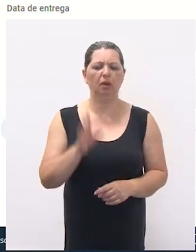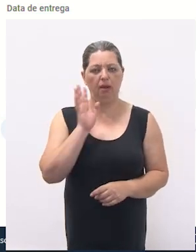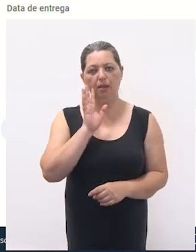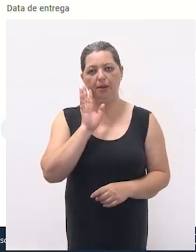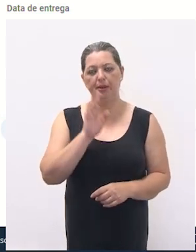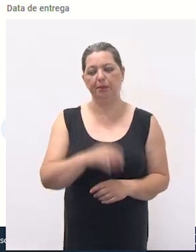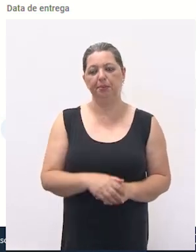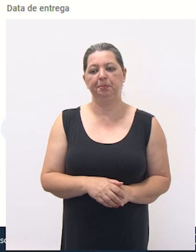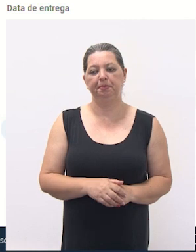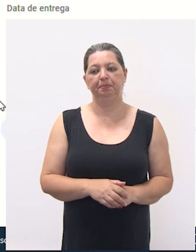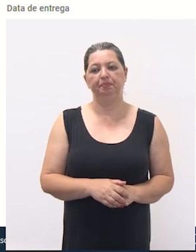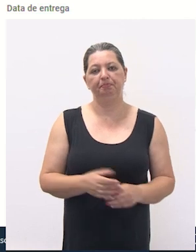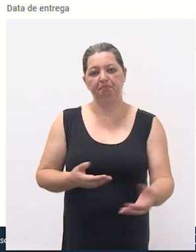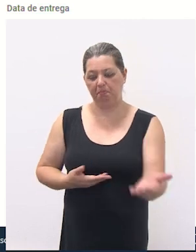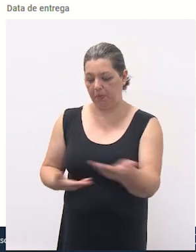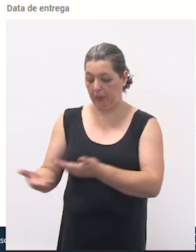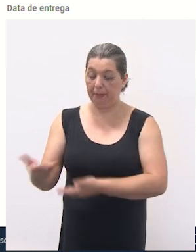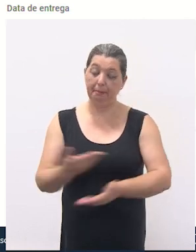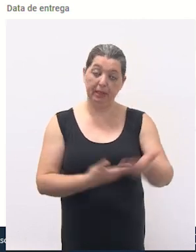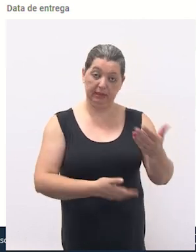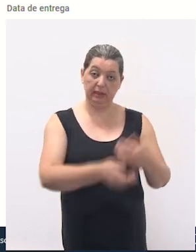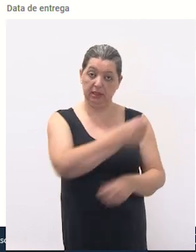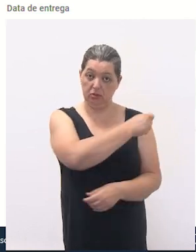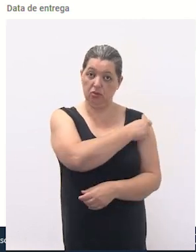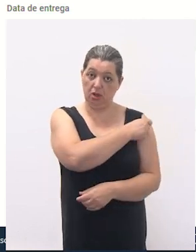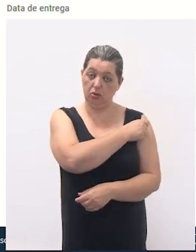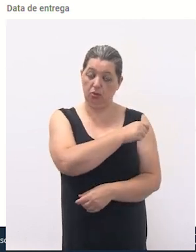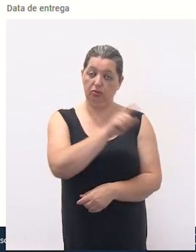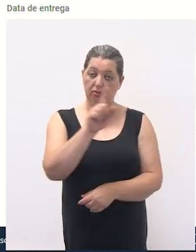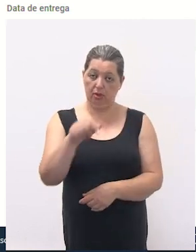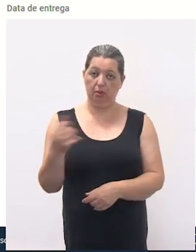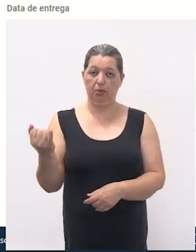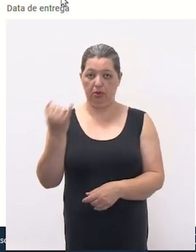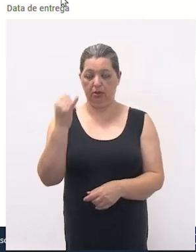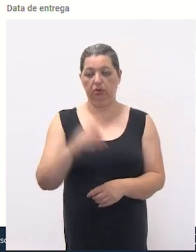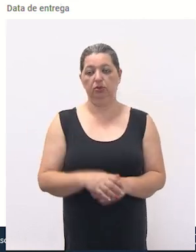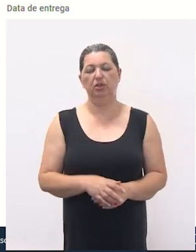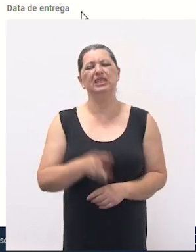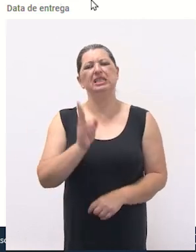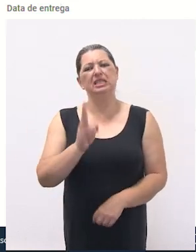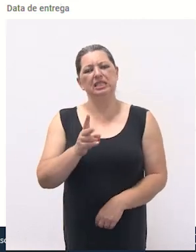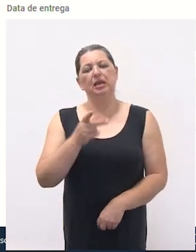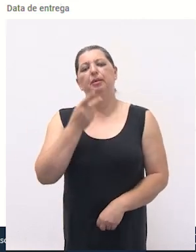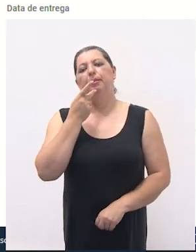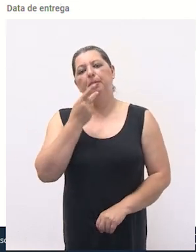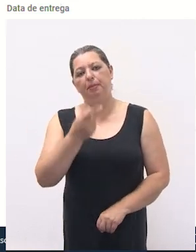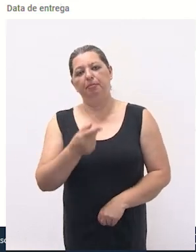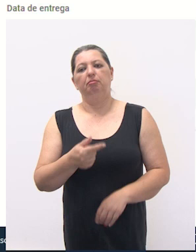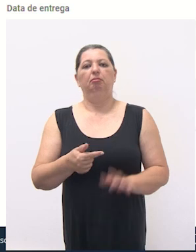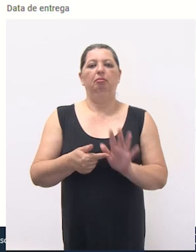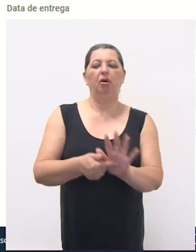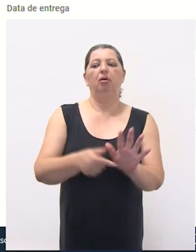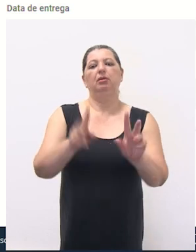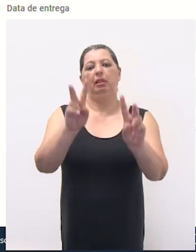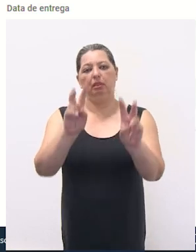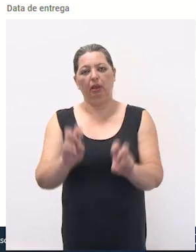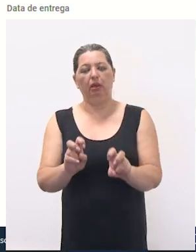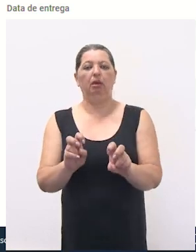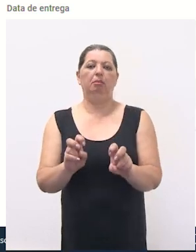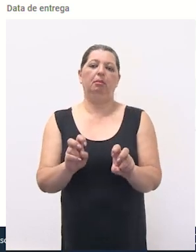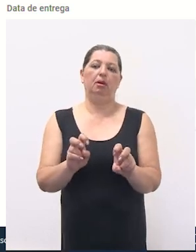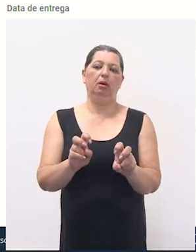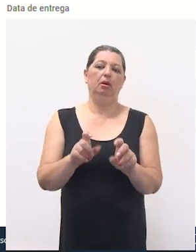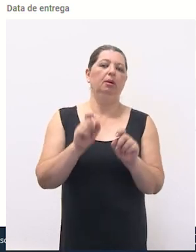para a interação dos alunos, né? E aqui todo o processo, pessoal, ele sempre repete, né? Pontuação, data, tema, né? Então